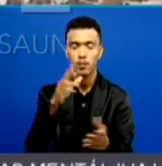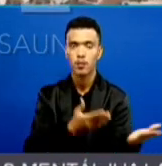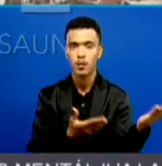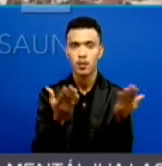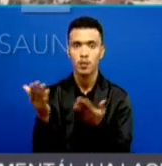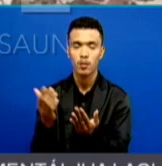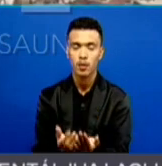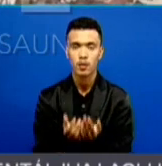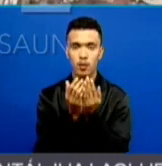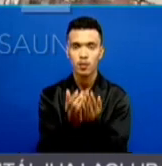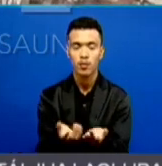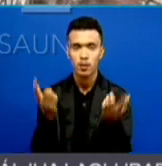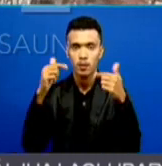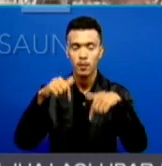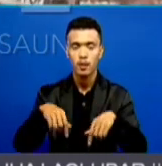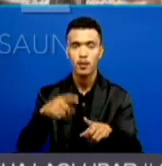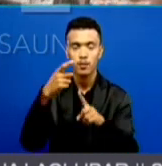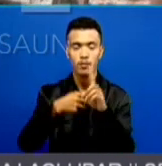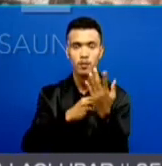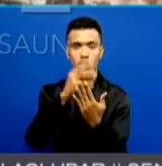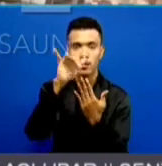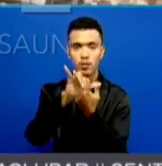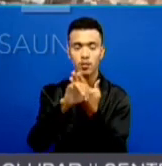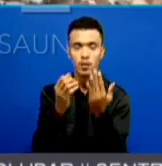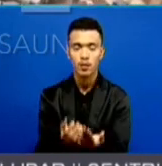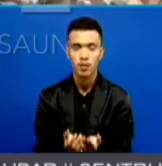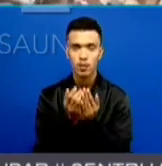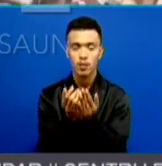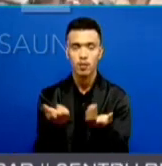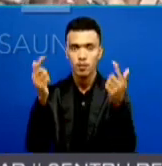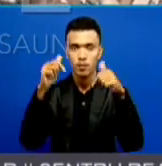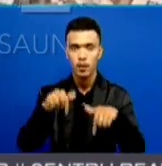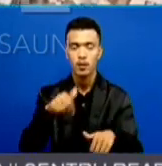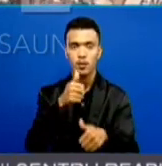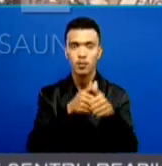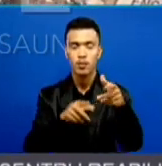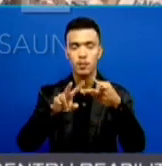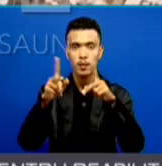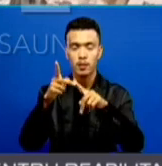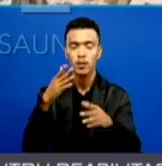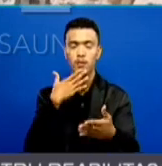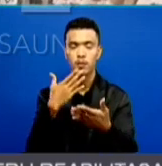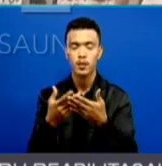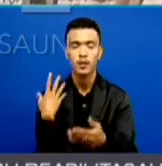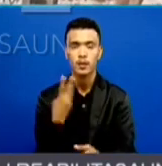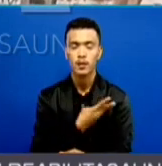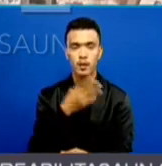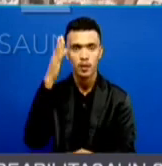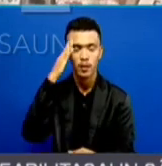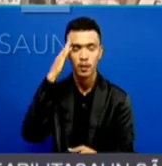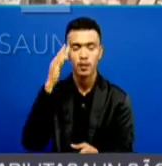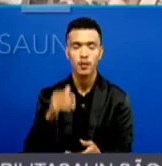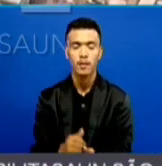falime Timor. Julho e tenia a roia neona. Depende e tenia a cooperação o dia, tamba e tenia a cata doação